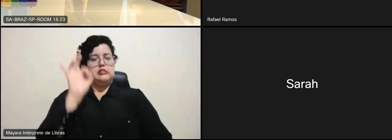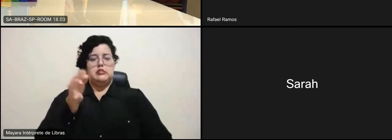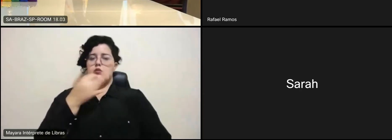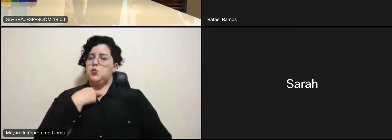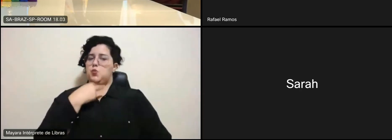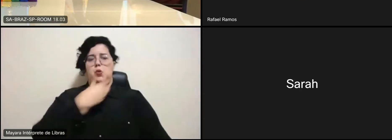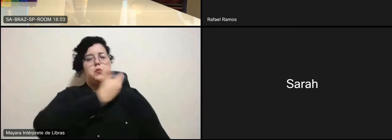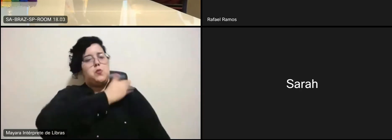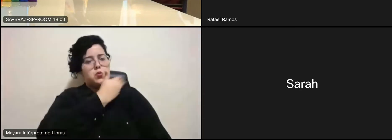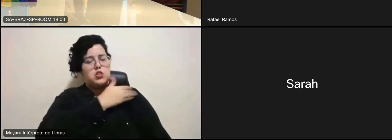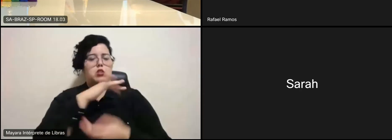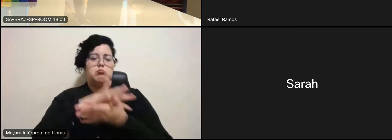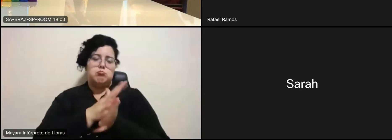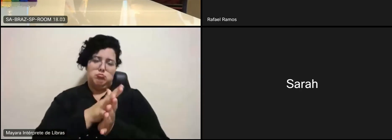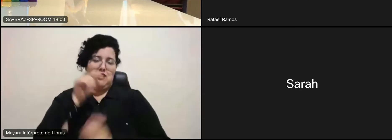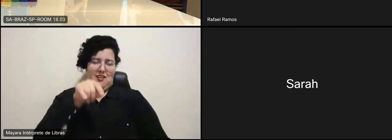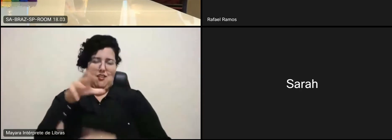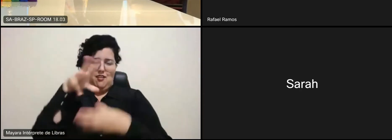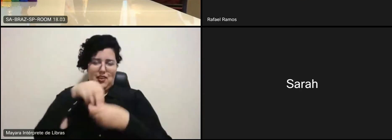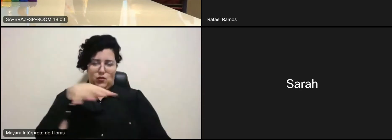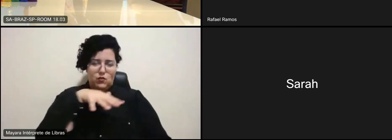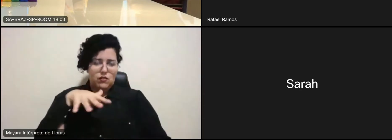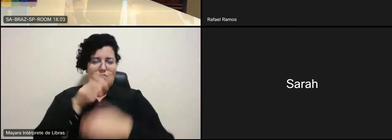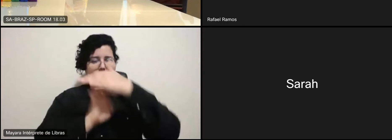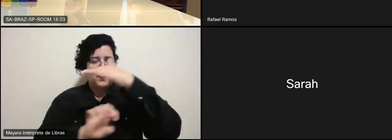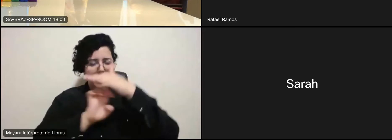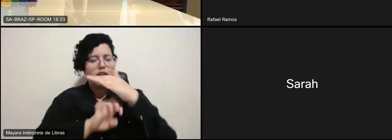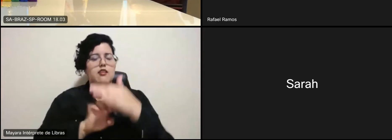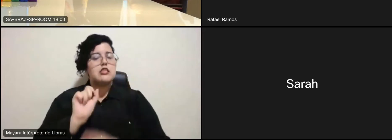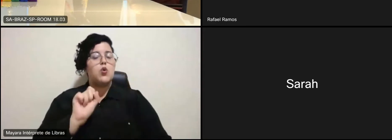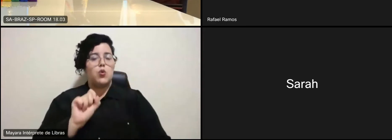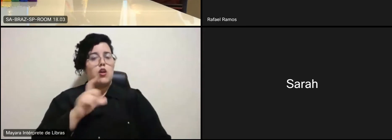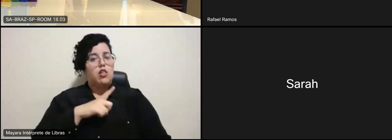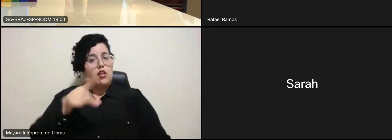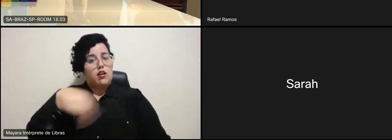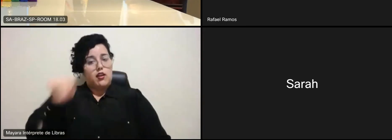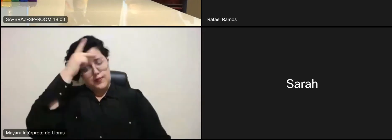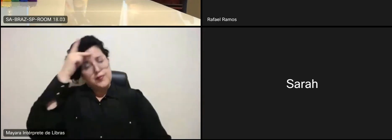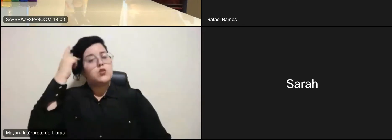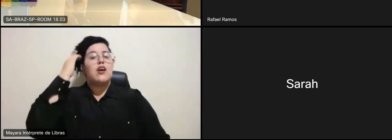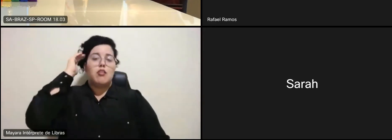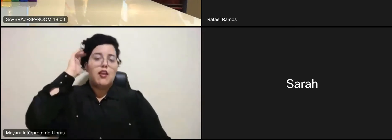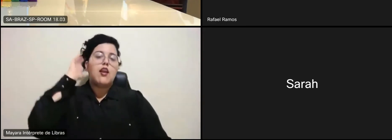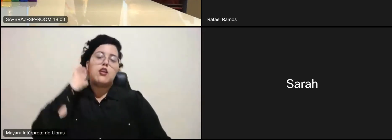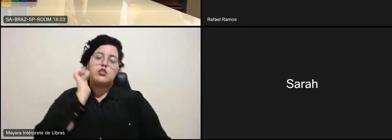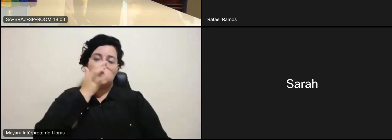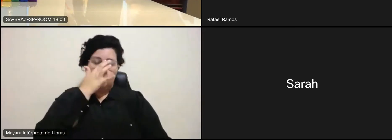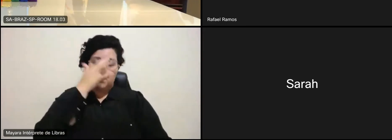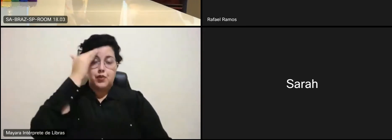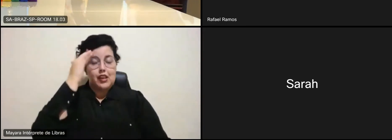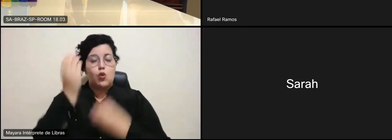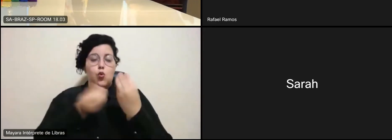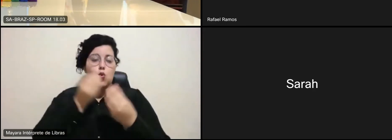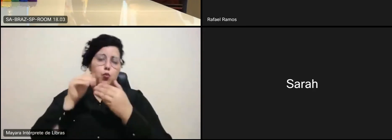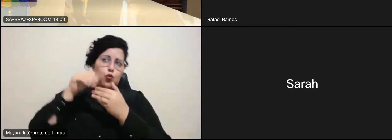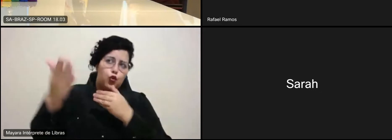muito corporativo e onde as pessoas, em tese, entendem o que a gente está dizendo, né? Acho que lá fora, na